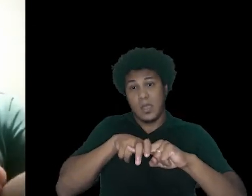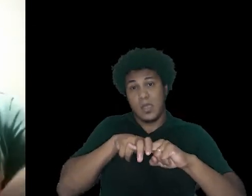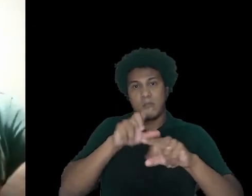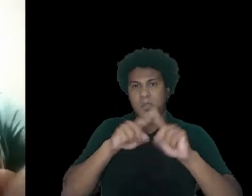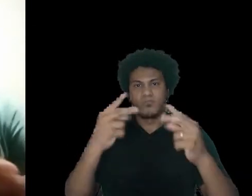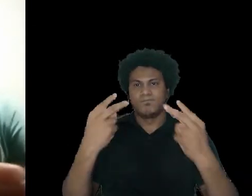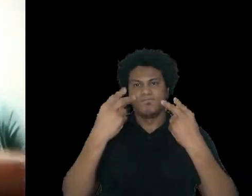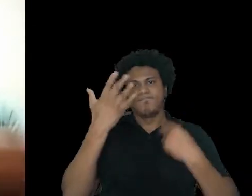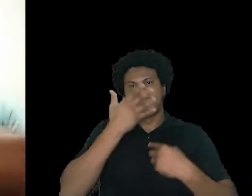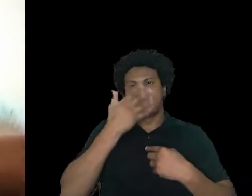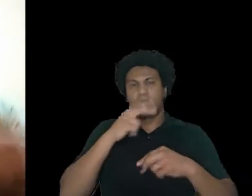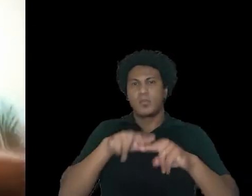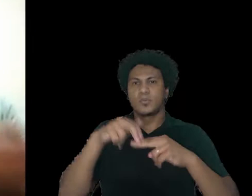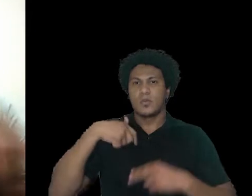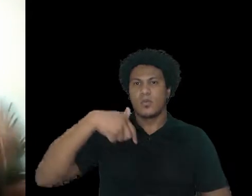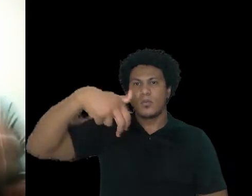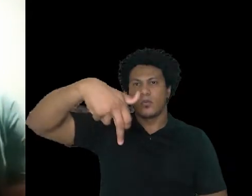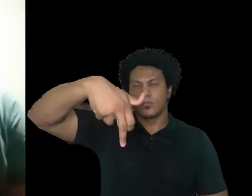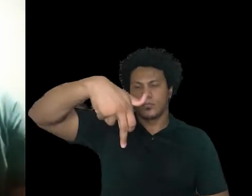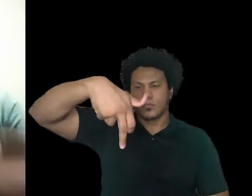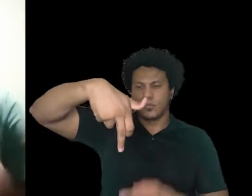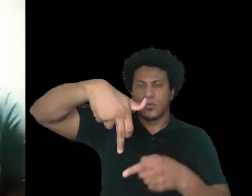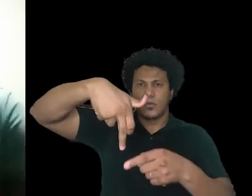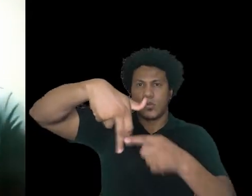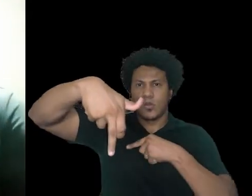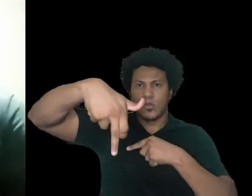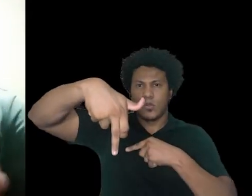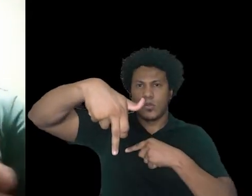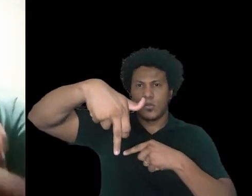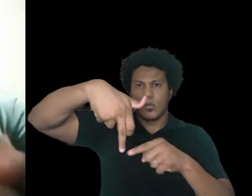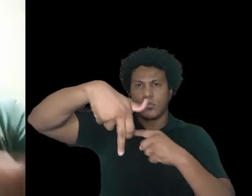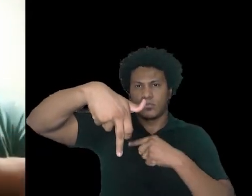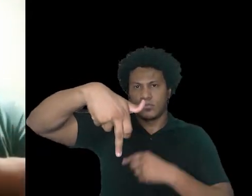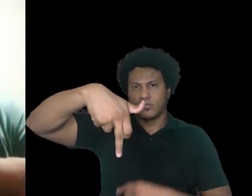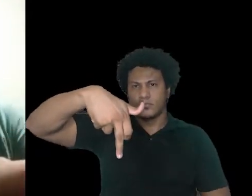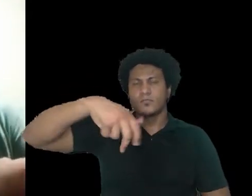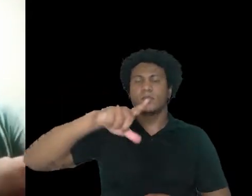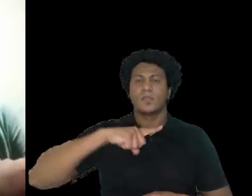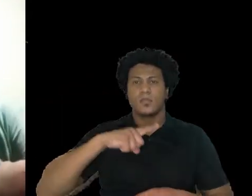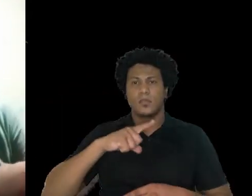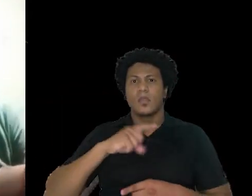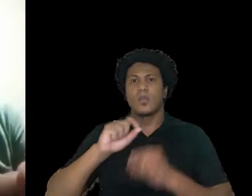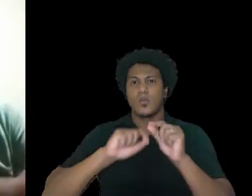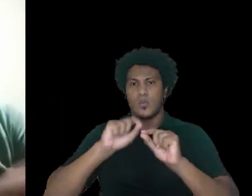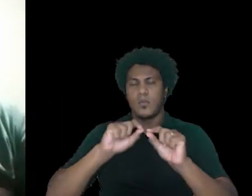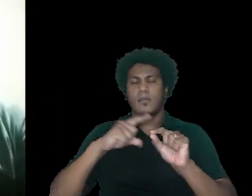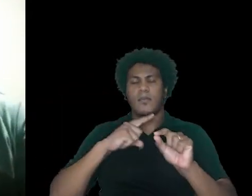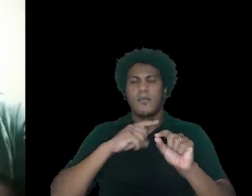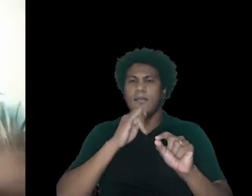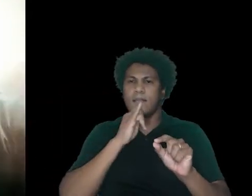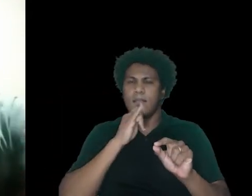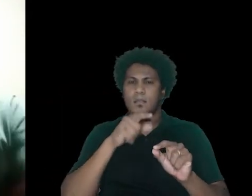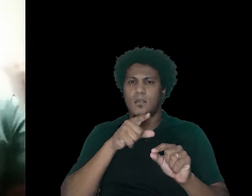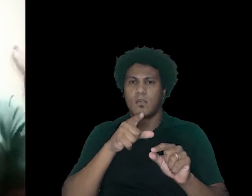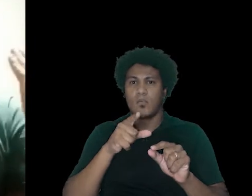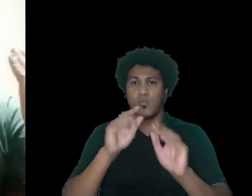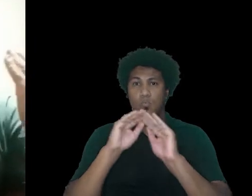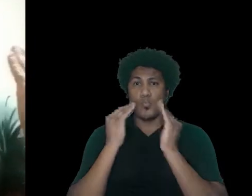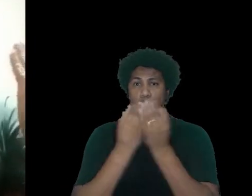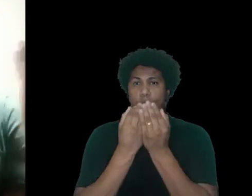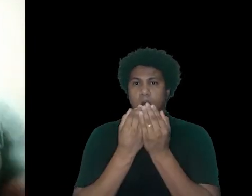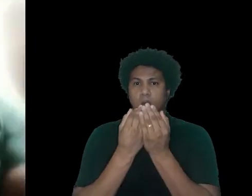deficiência física. Eu estou aceitado, mas eu sou uma pessoa que tem uma amputação do membro inferior direito. Eu